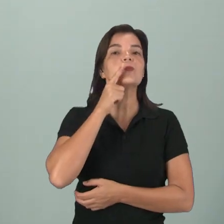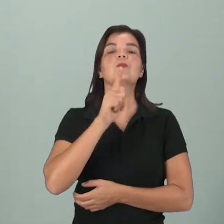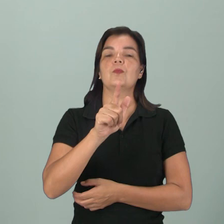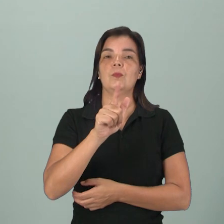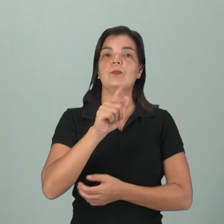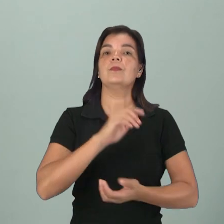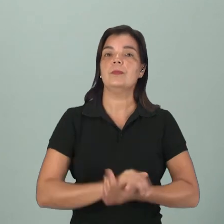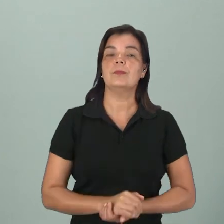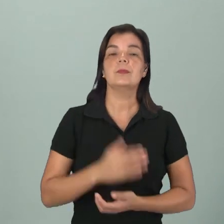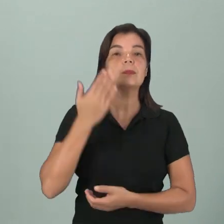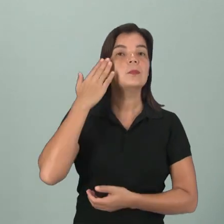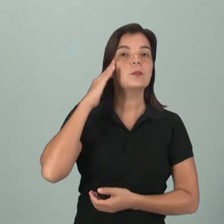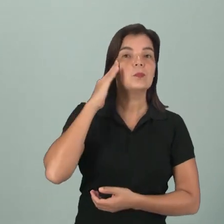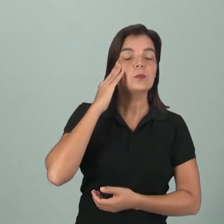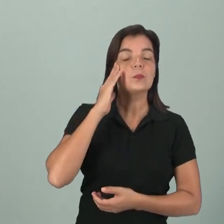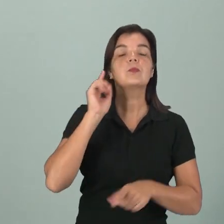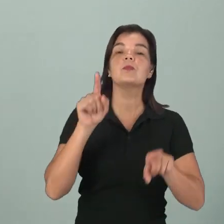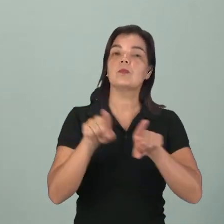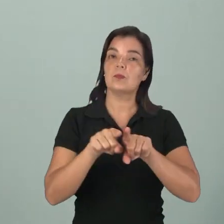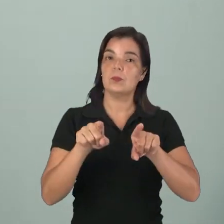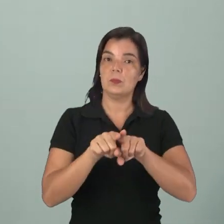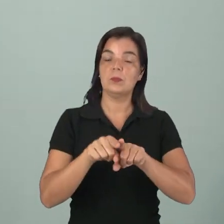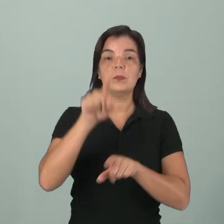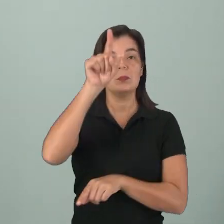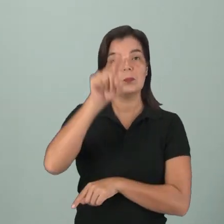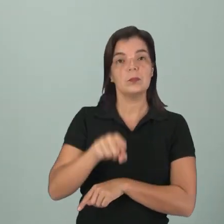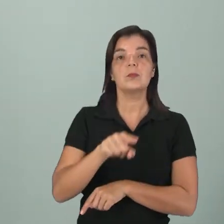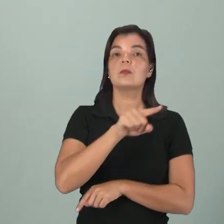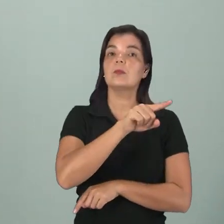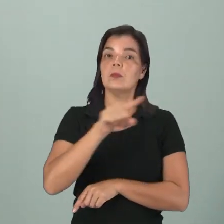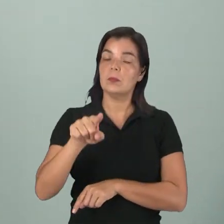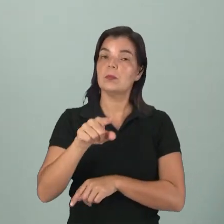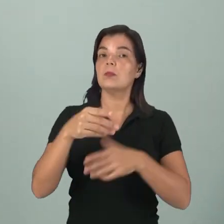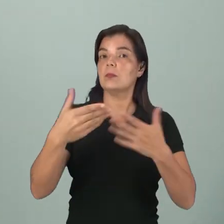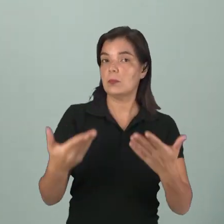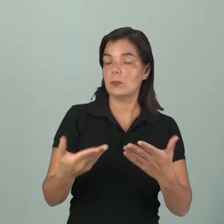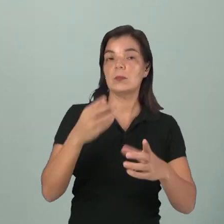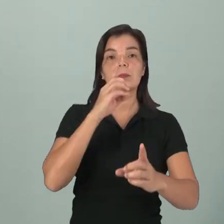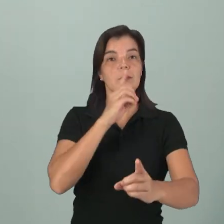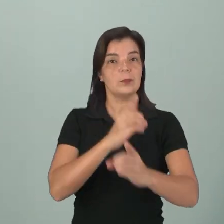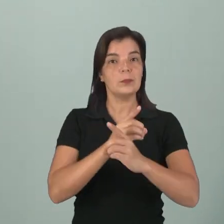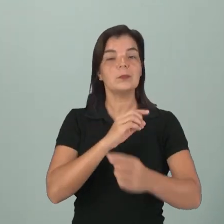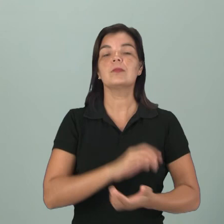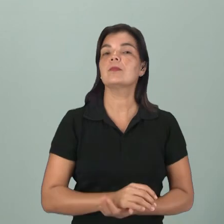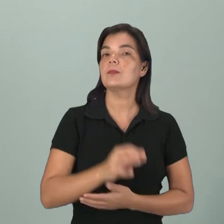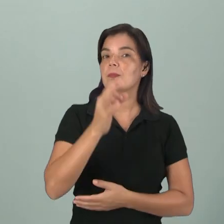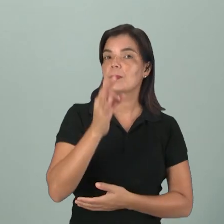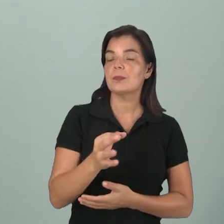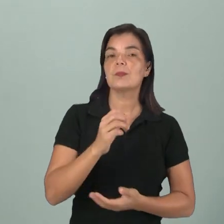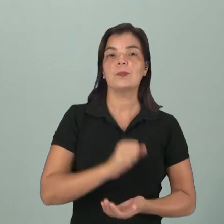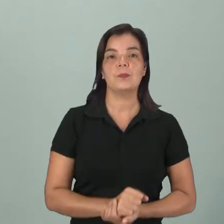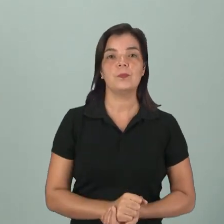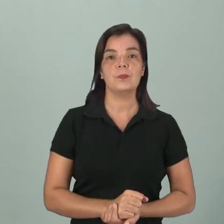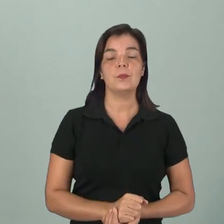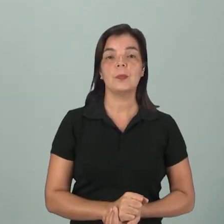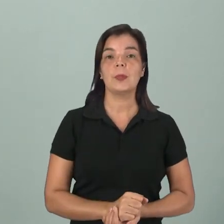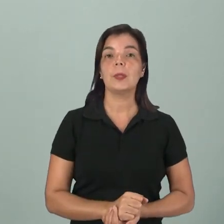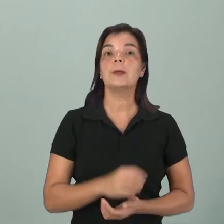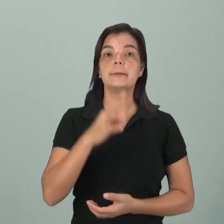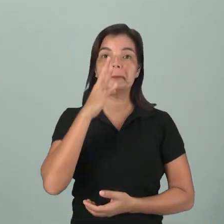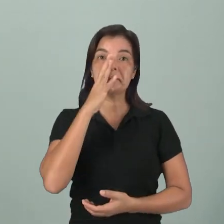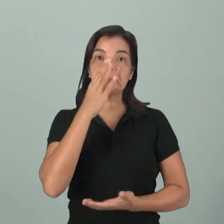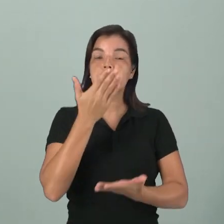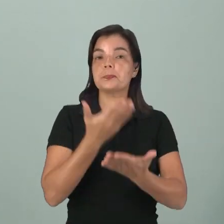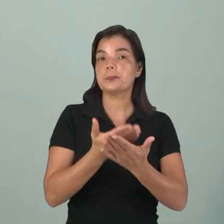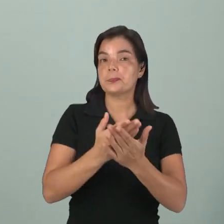conseguiu compreender um pouco mais sobre o plano cartesiano e se localizar certo então não